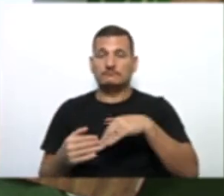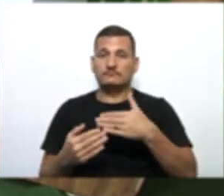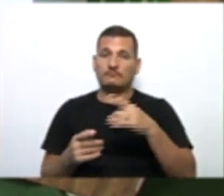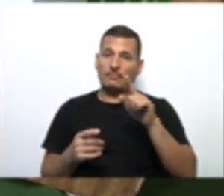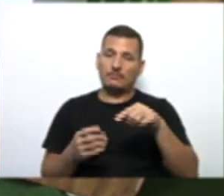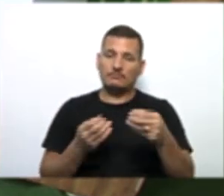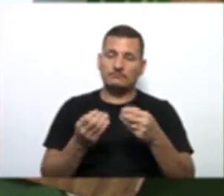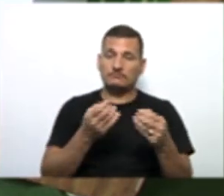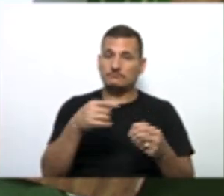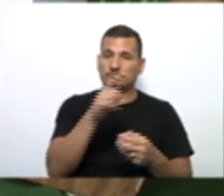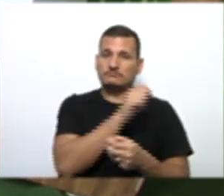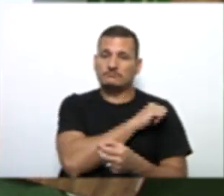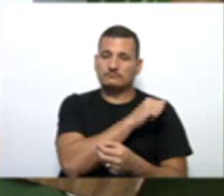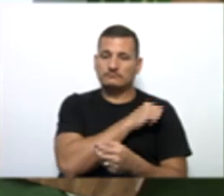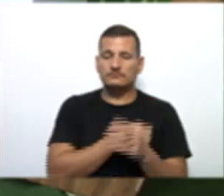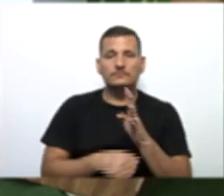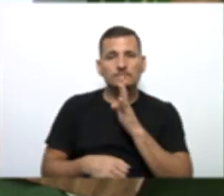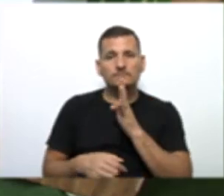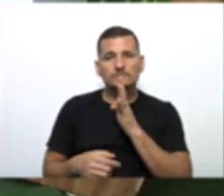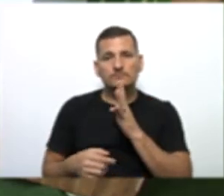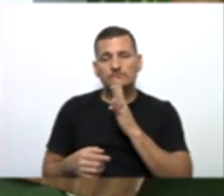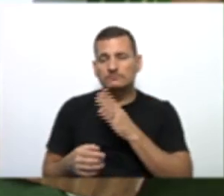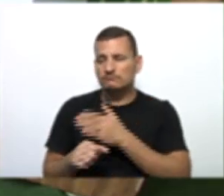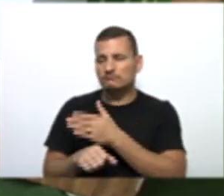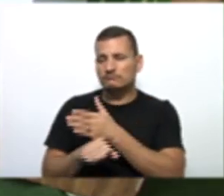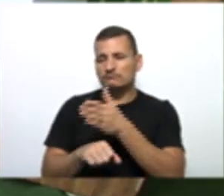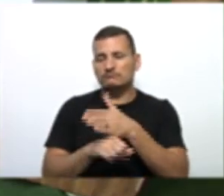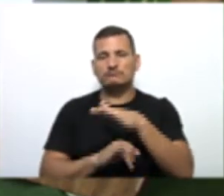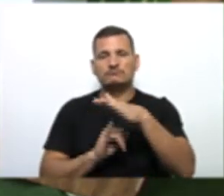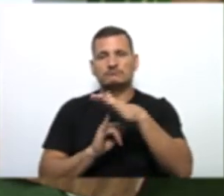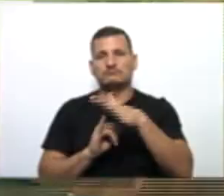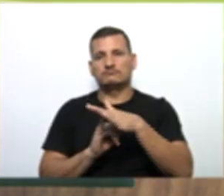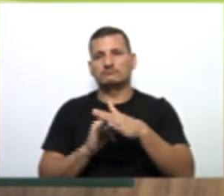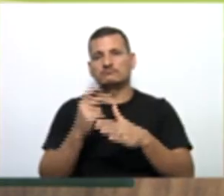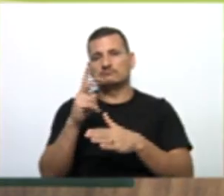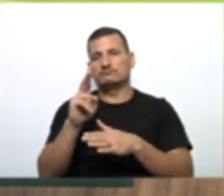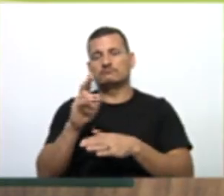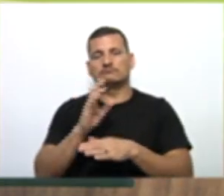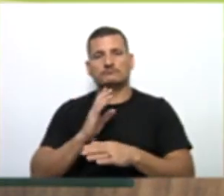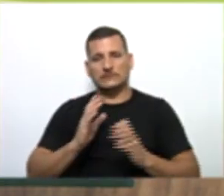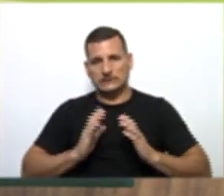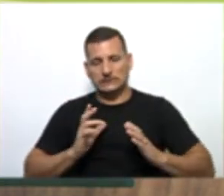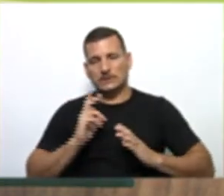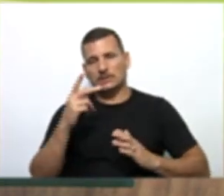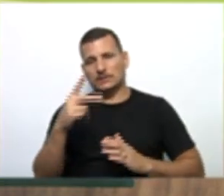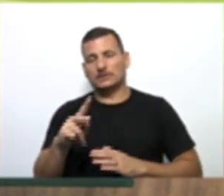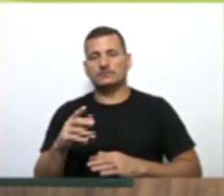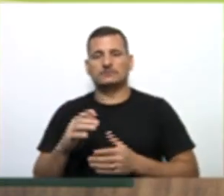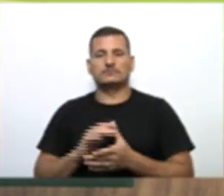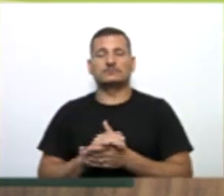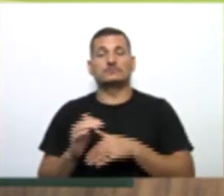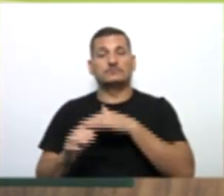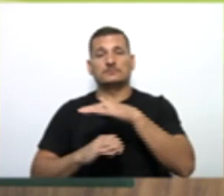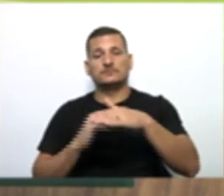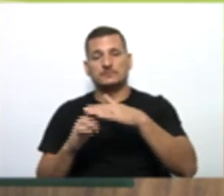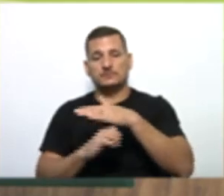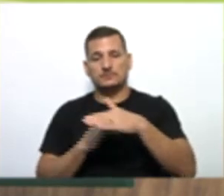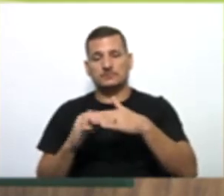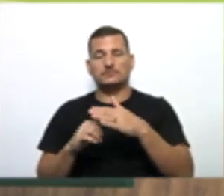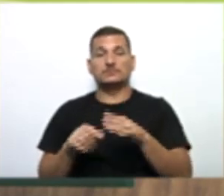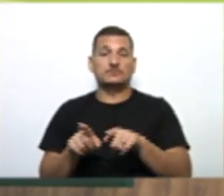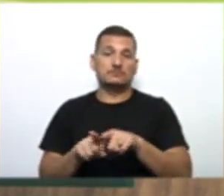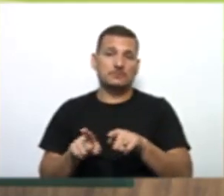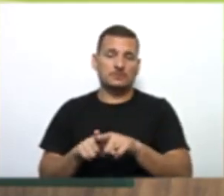alunos, conhecerem as instituições que estão no município, na cidade de vocês, as empresas, as ONGs que também contratam,